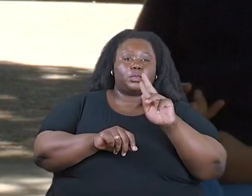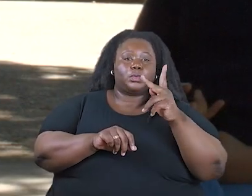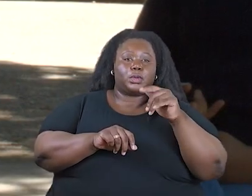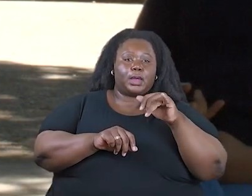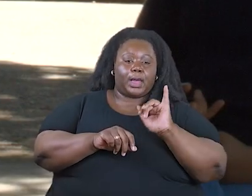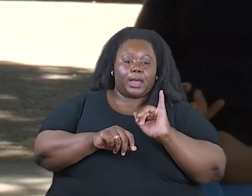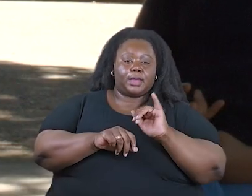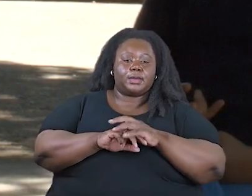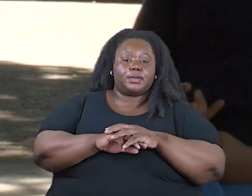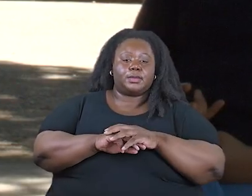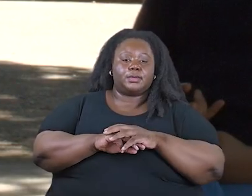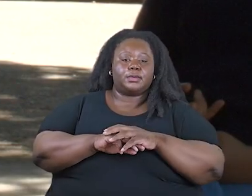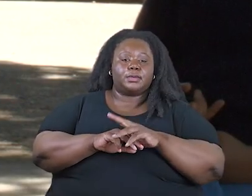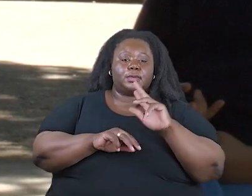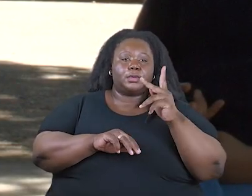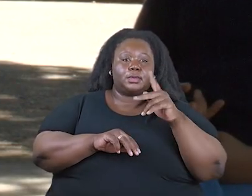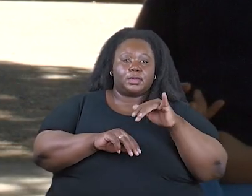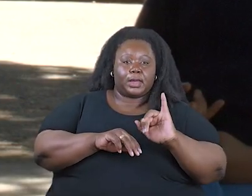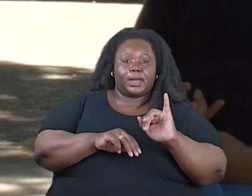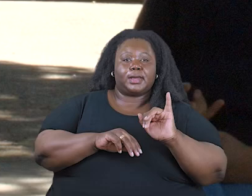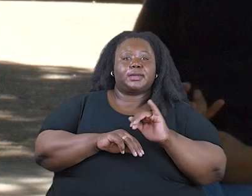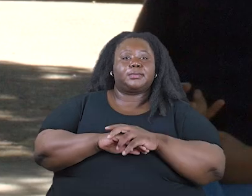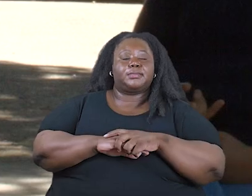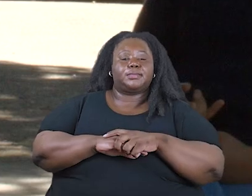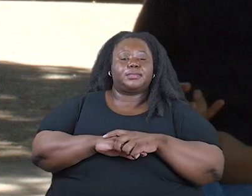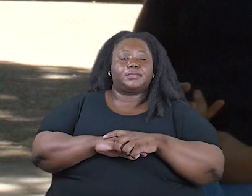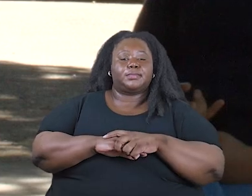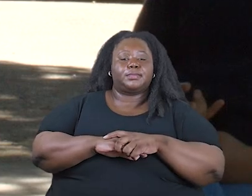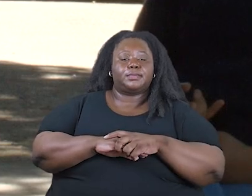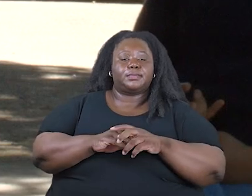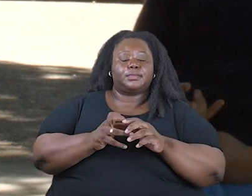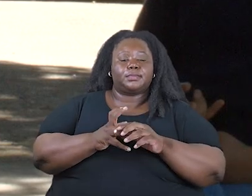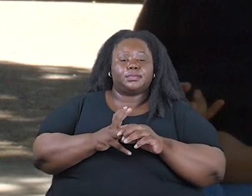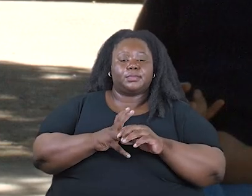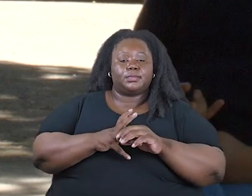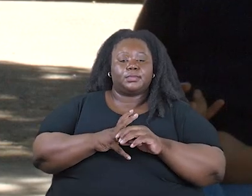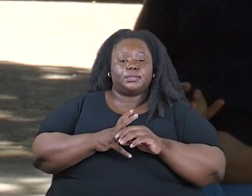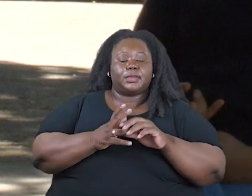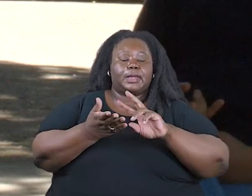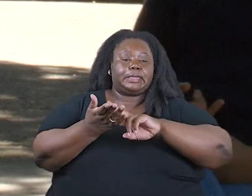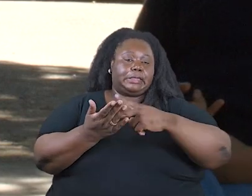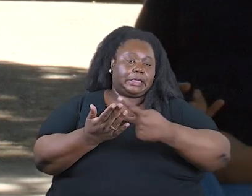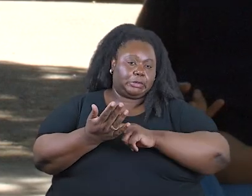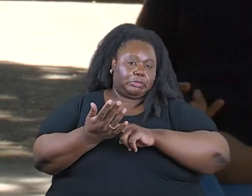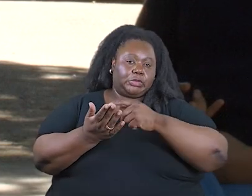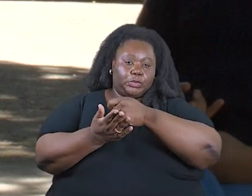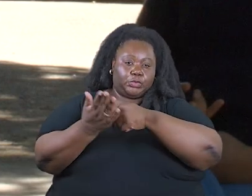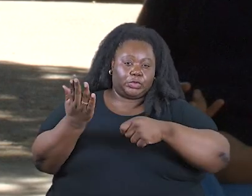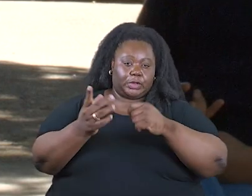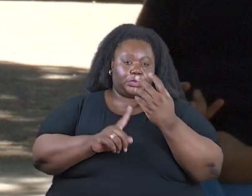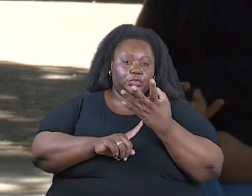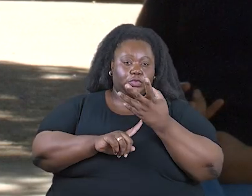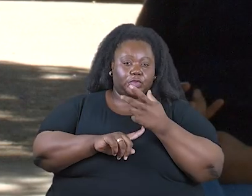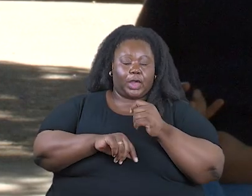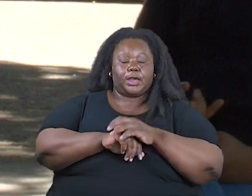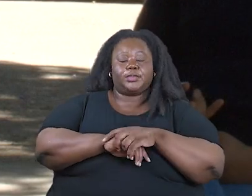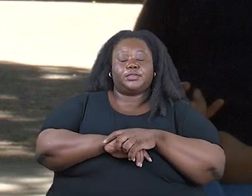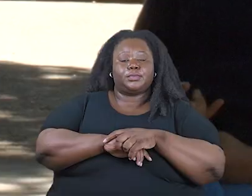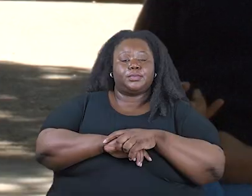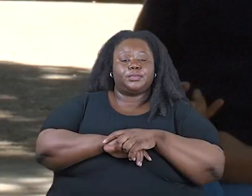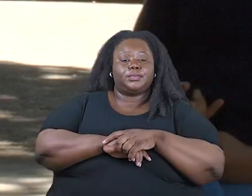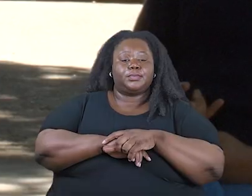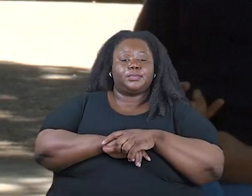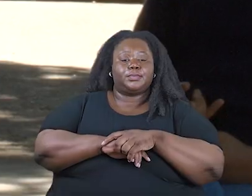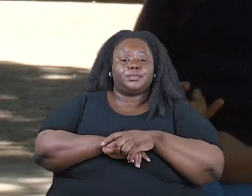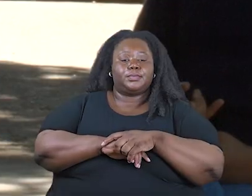em Português, que é com traduções de textos de arte contemporânea, e